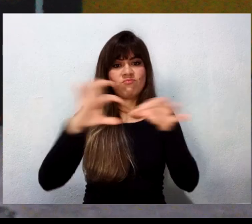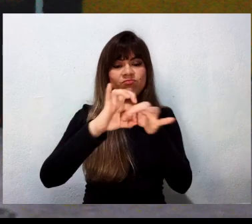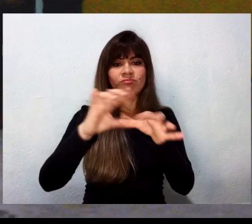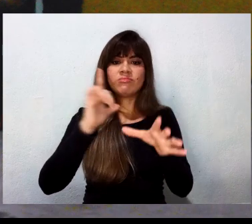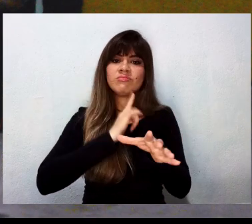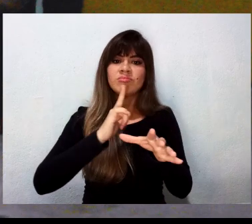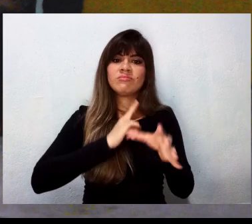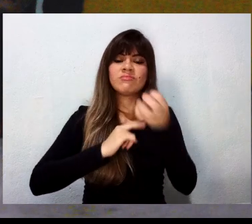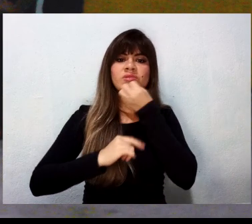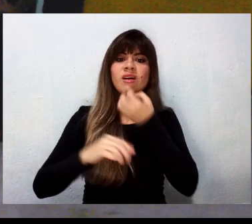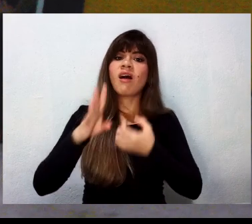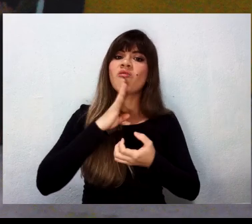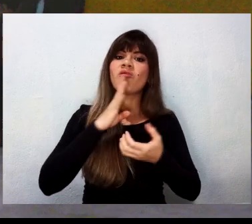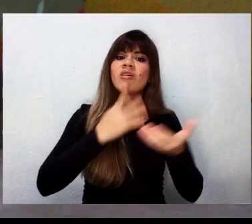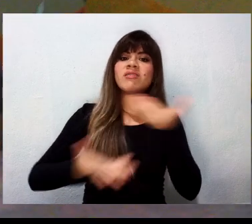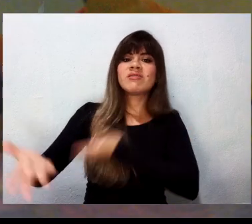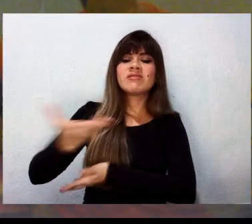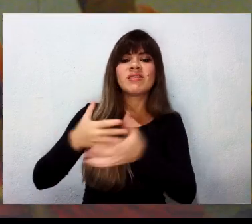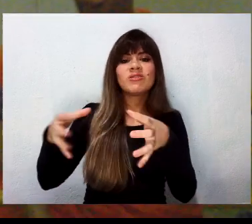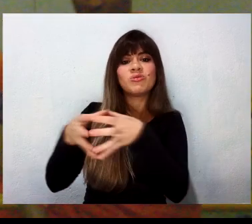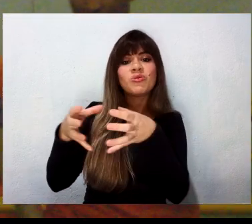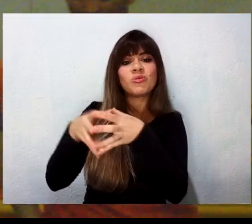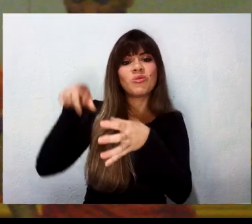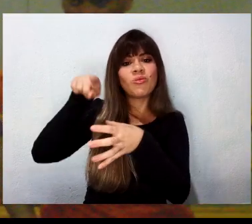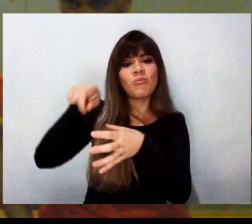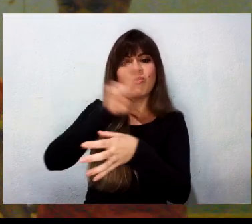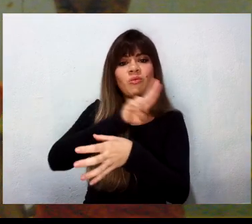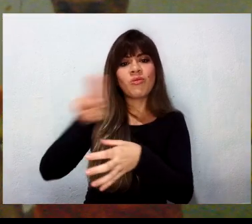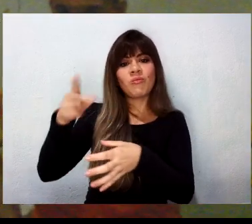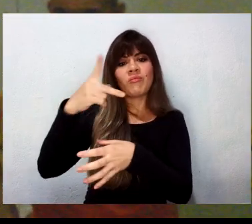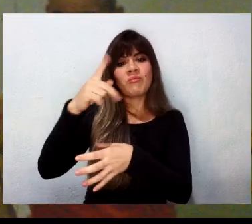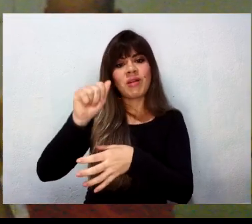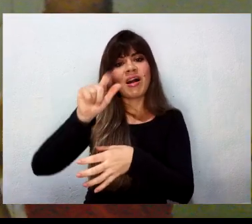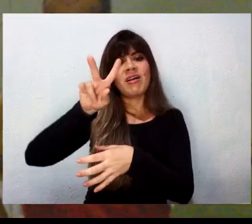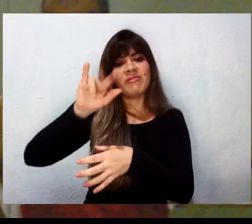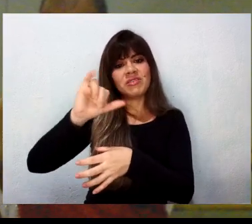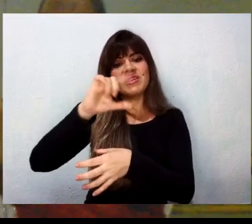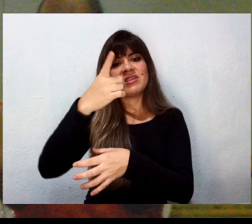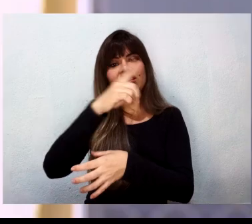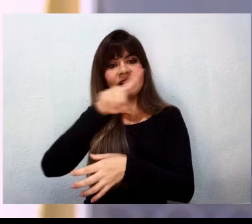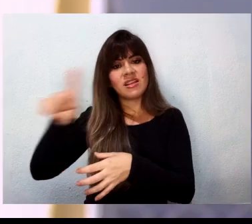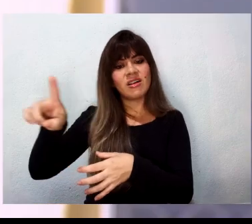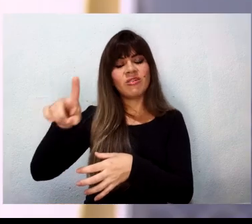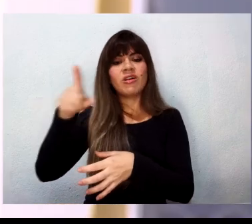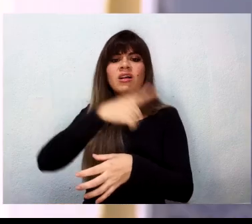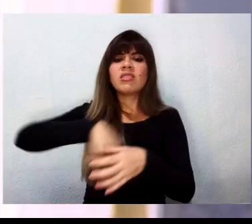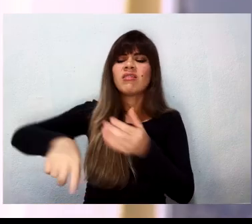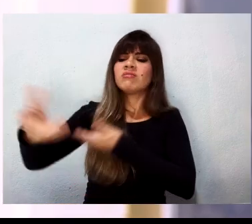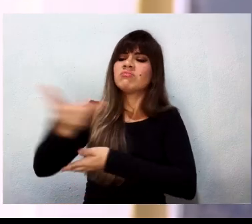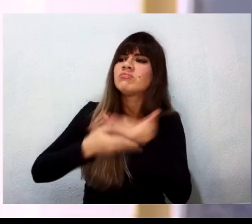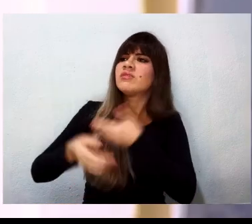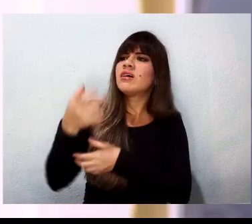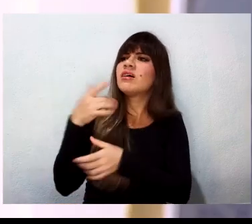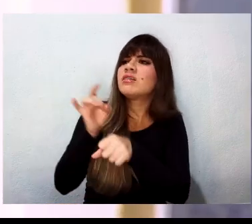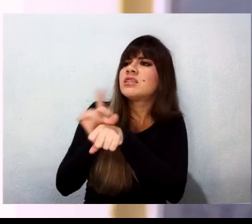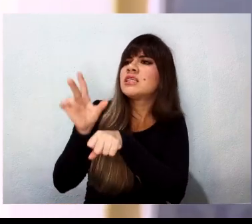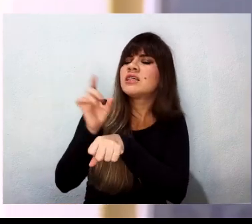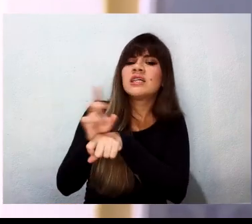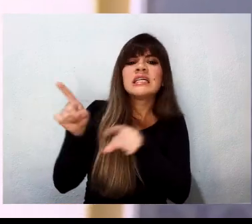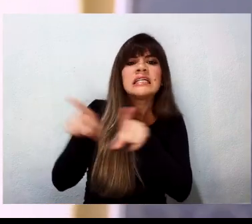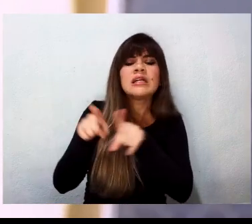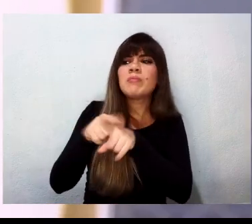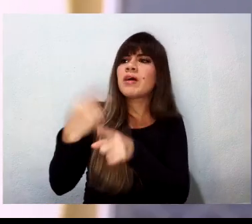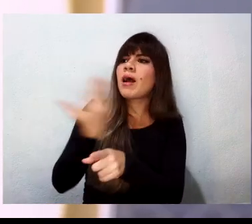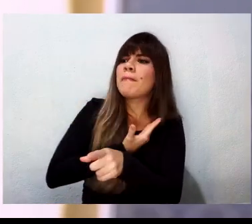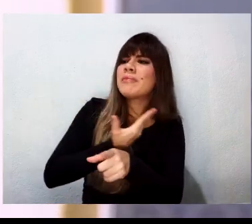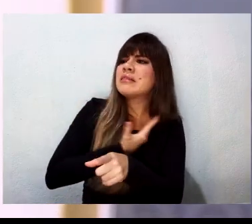relação muito boa, assim, porque eu conheci o grupo a partir daí mesmo, assim. E a gente começou a pegar